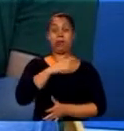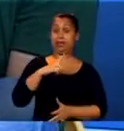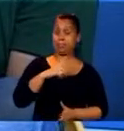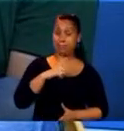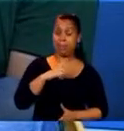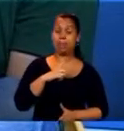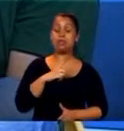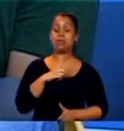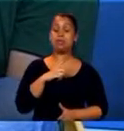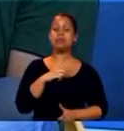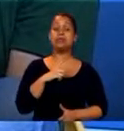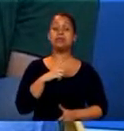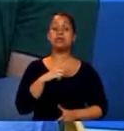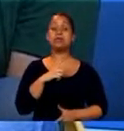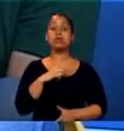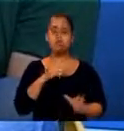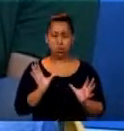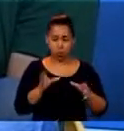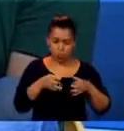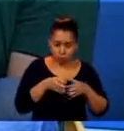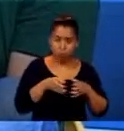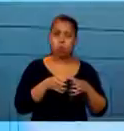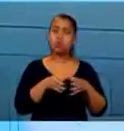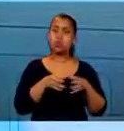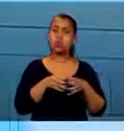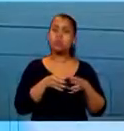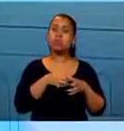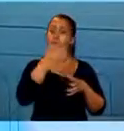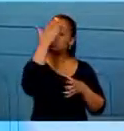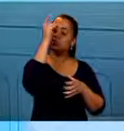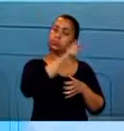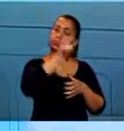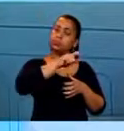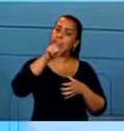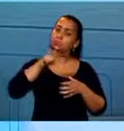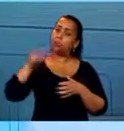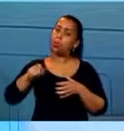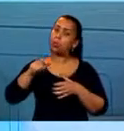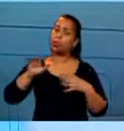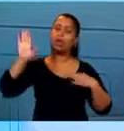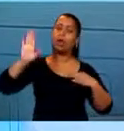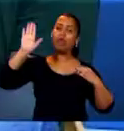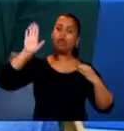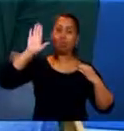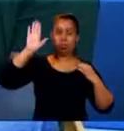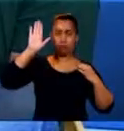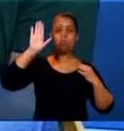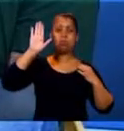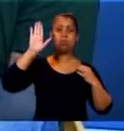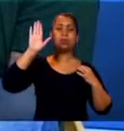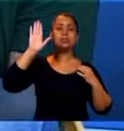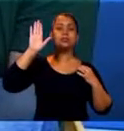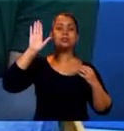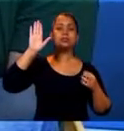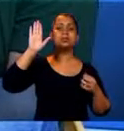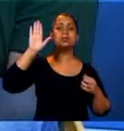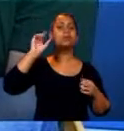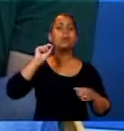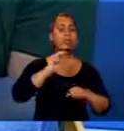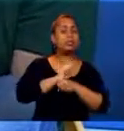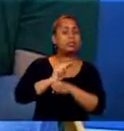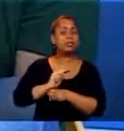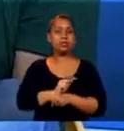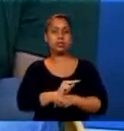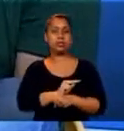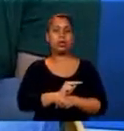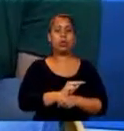aí um grupo grande de pessoas voluntárias, né, na preservação